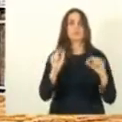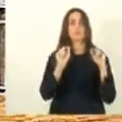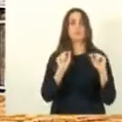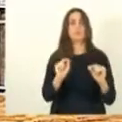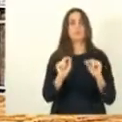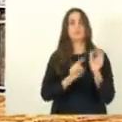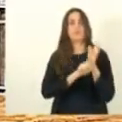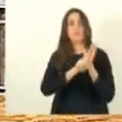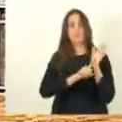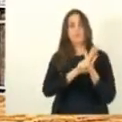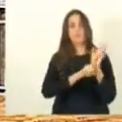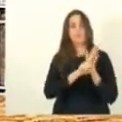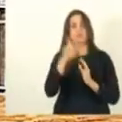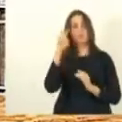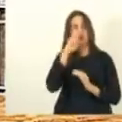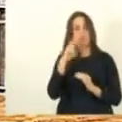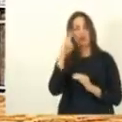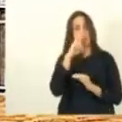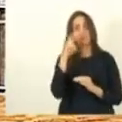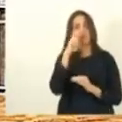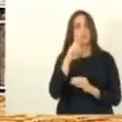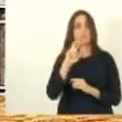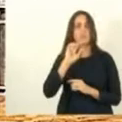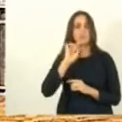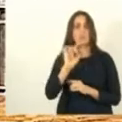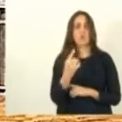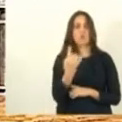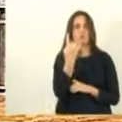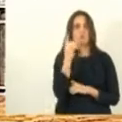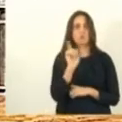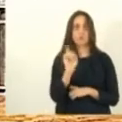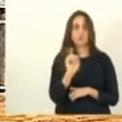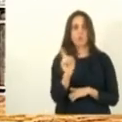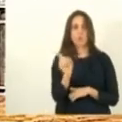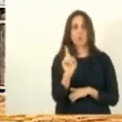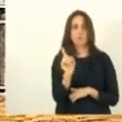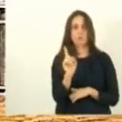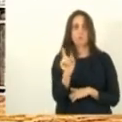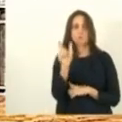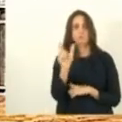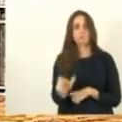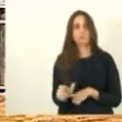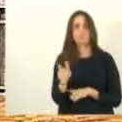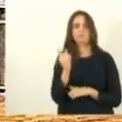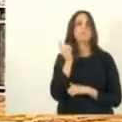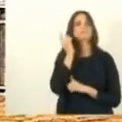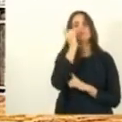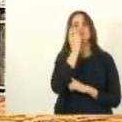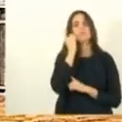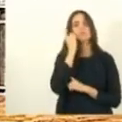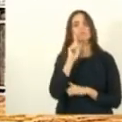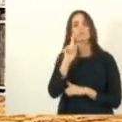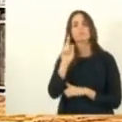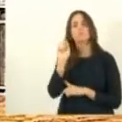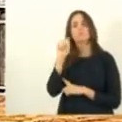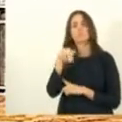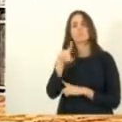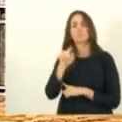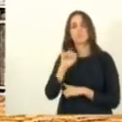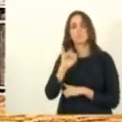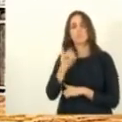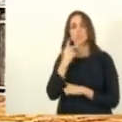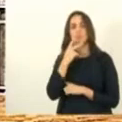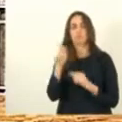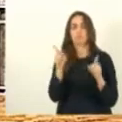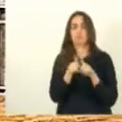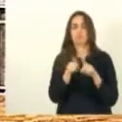ser investigado, porque não é apenas um caso isolado, como o deputado Gandini também